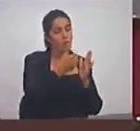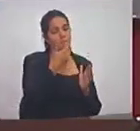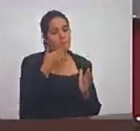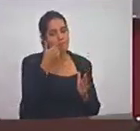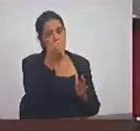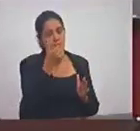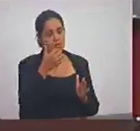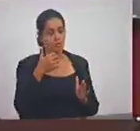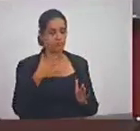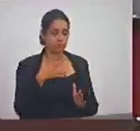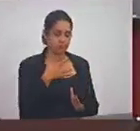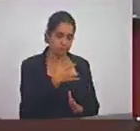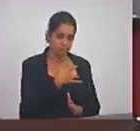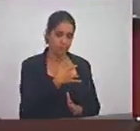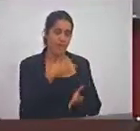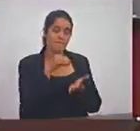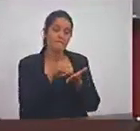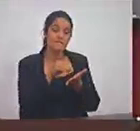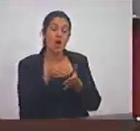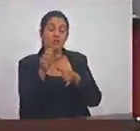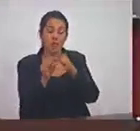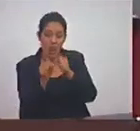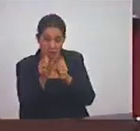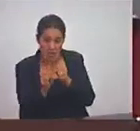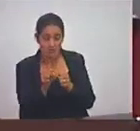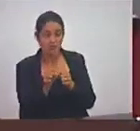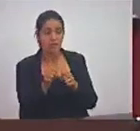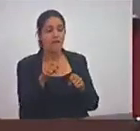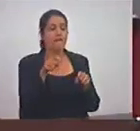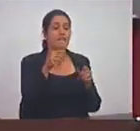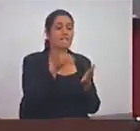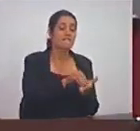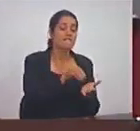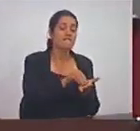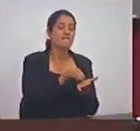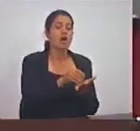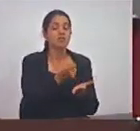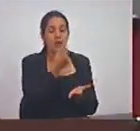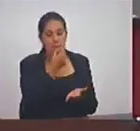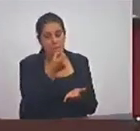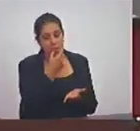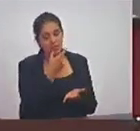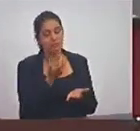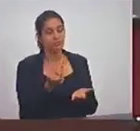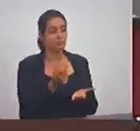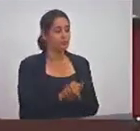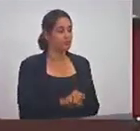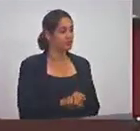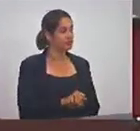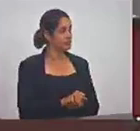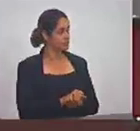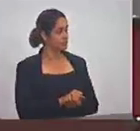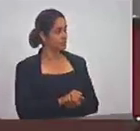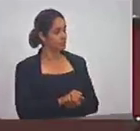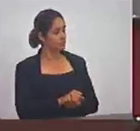Faltando leite no Viva Leite, faltando 7 tipos de medicamento. Concede uma parte, não, vereador? Forneço. Por a parte,